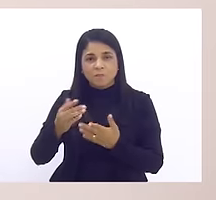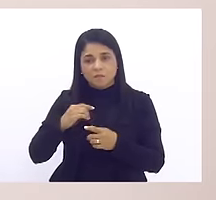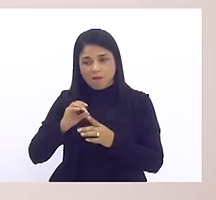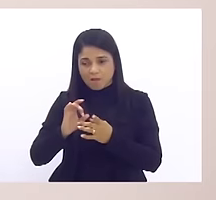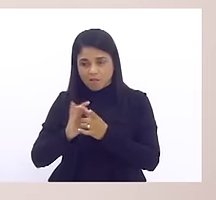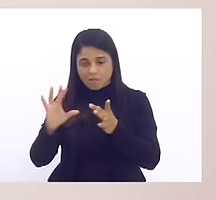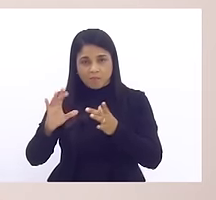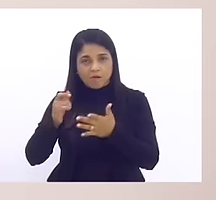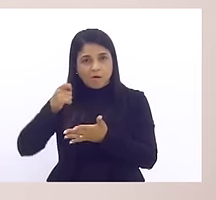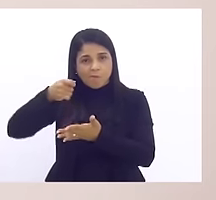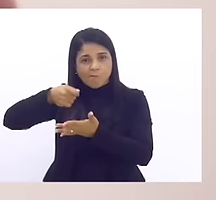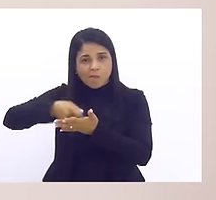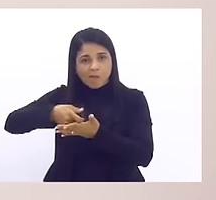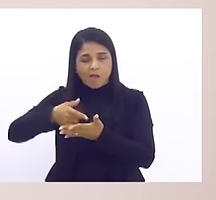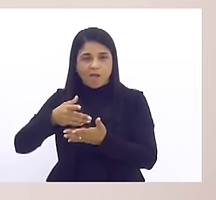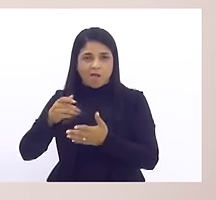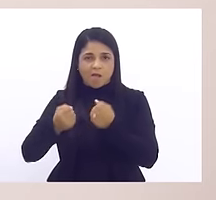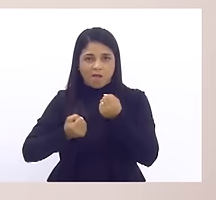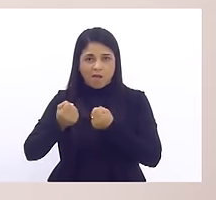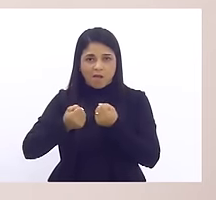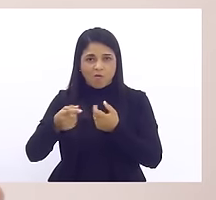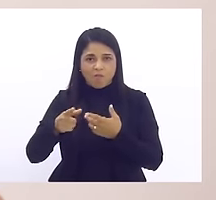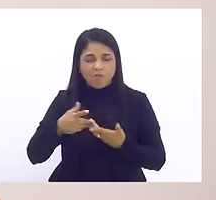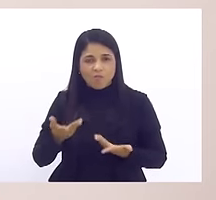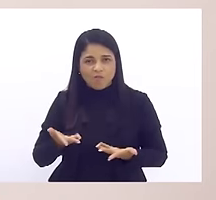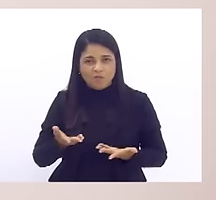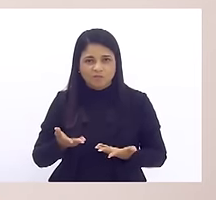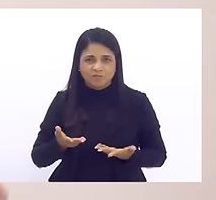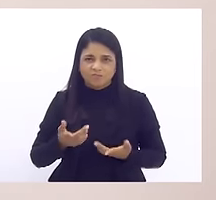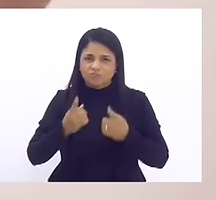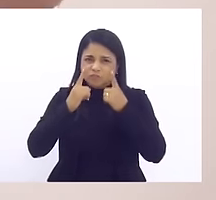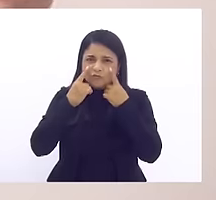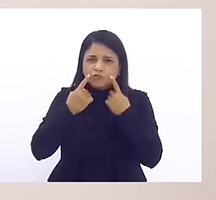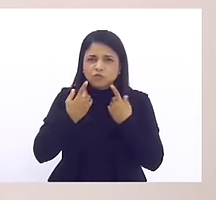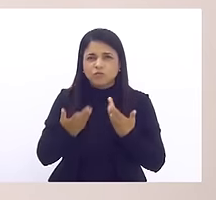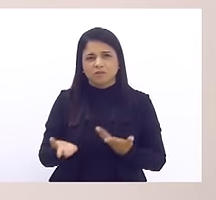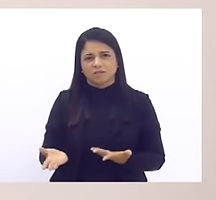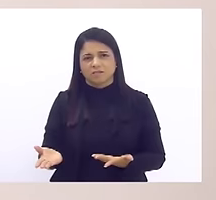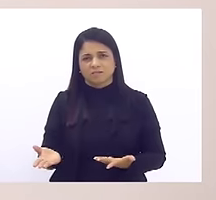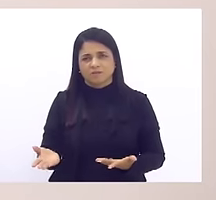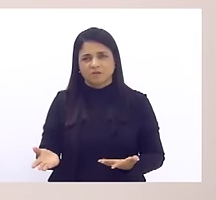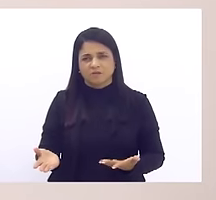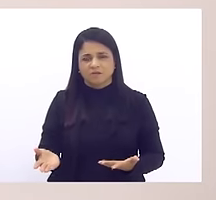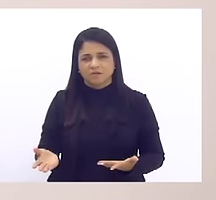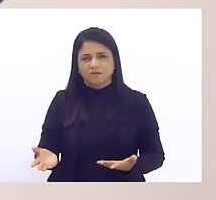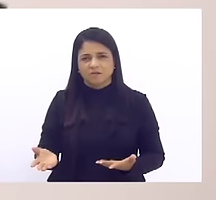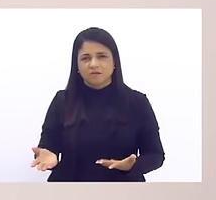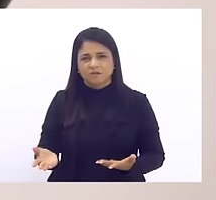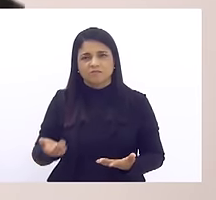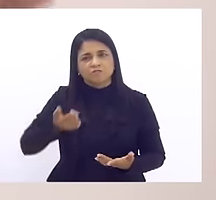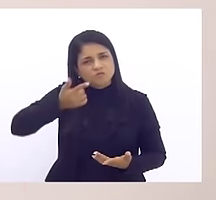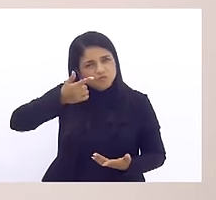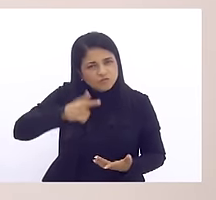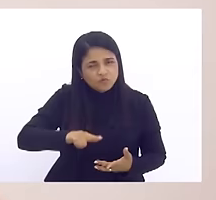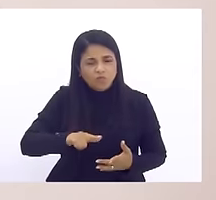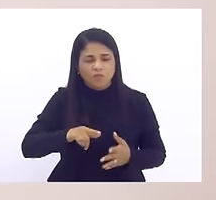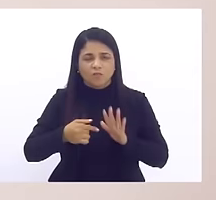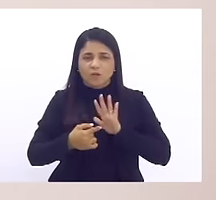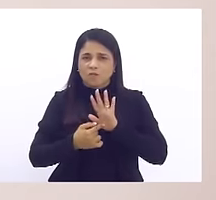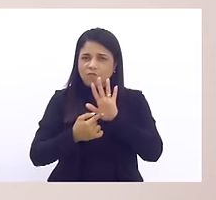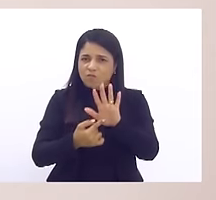pele pessoa chorando pelo amor de Deus Então olha lá mais uma vez destacar